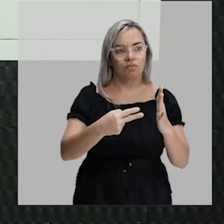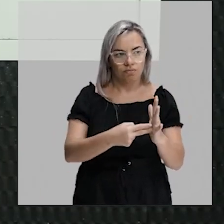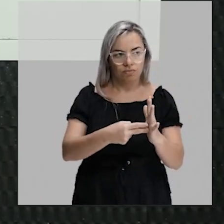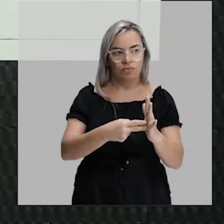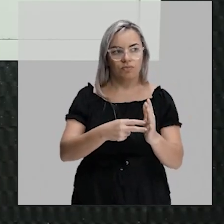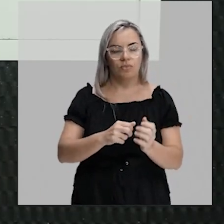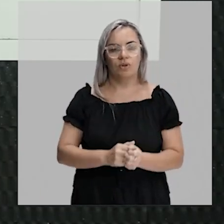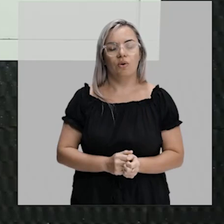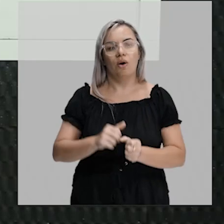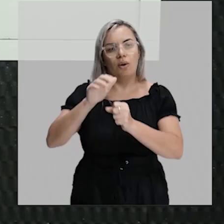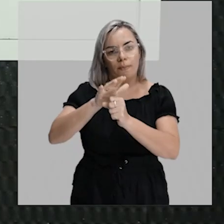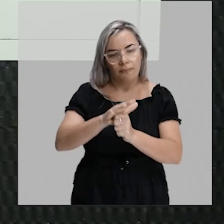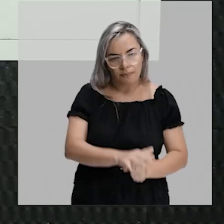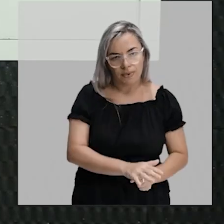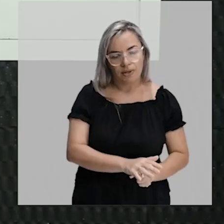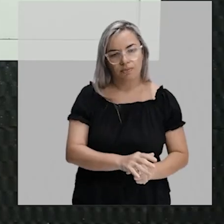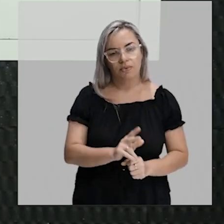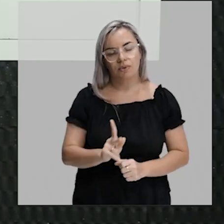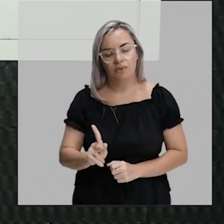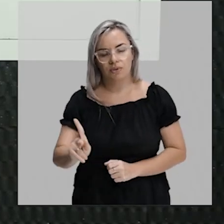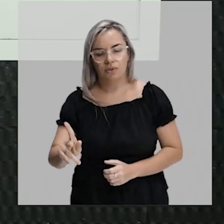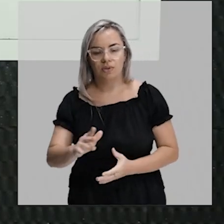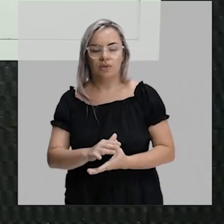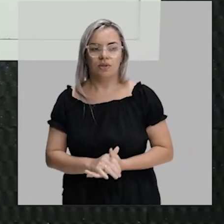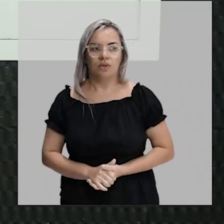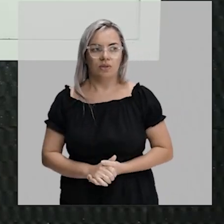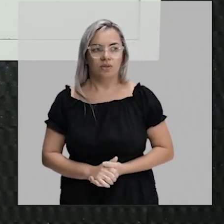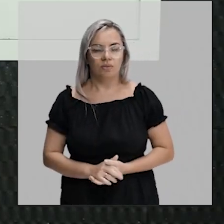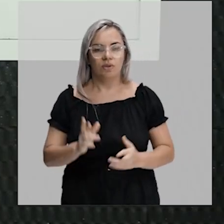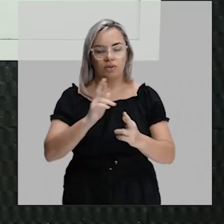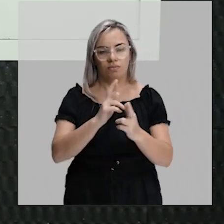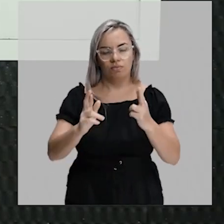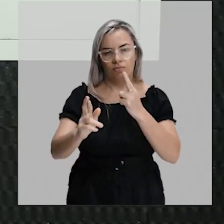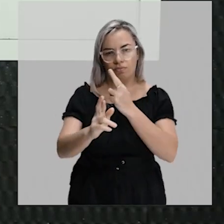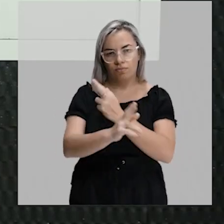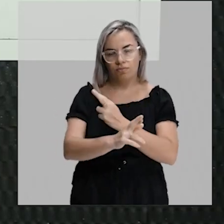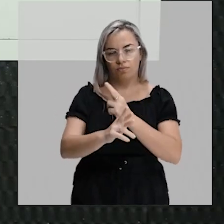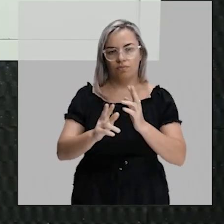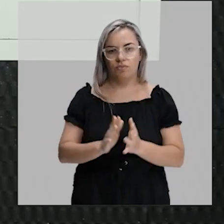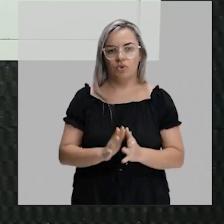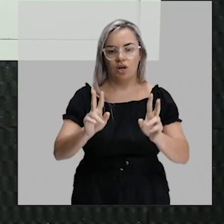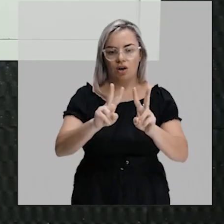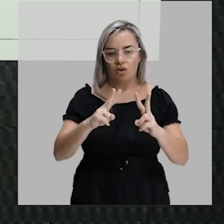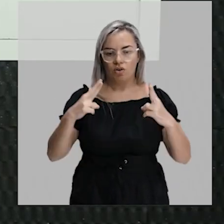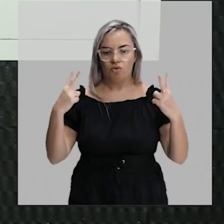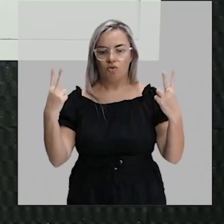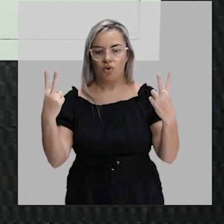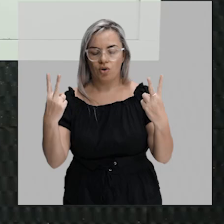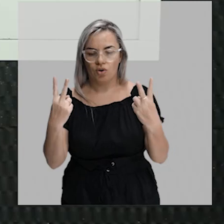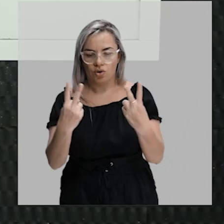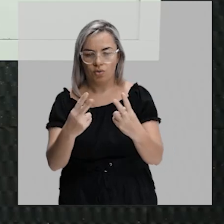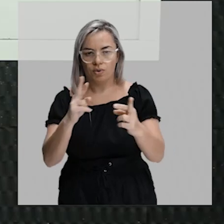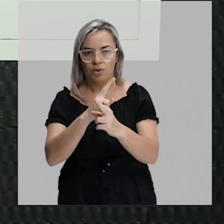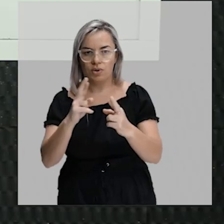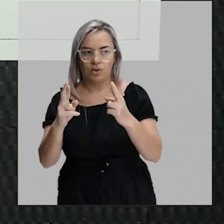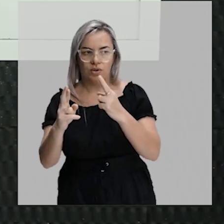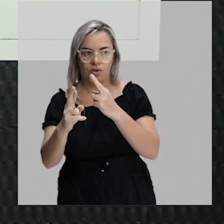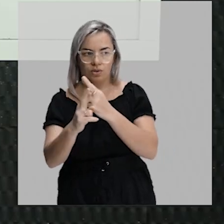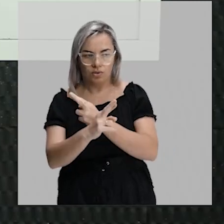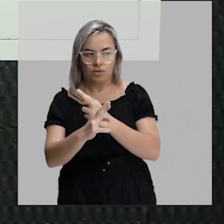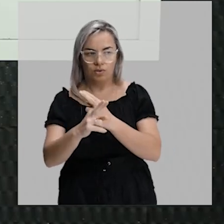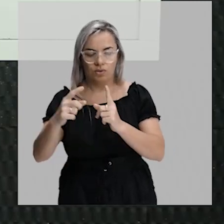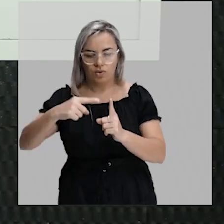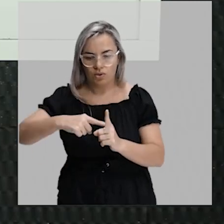pressão. E lá nós encontramos a relação de volume com temperatura que nós chamamos de lei de Charles.